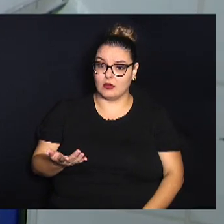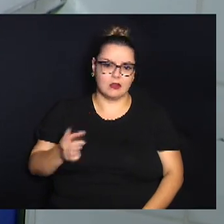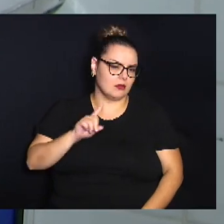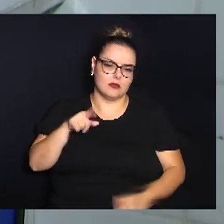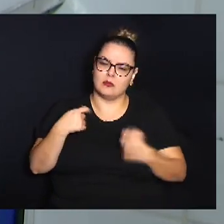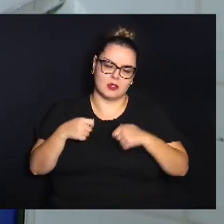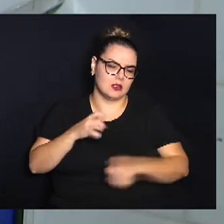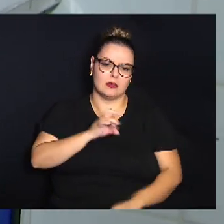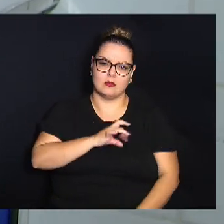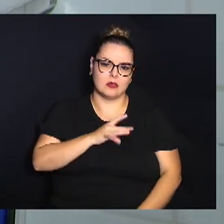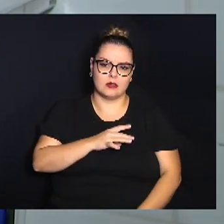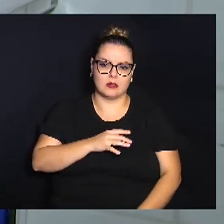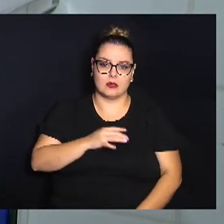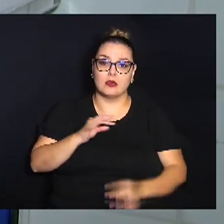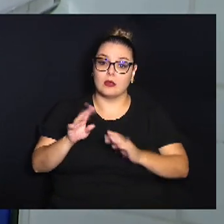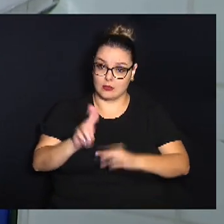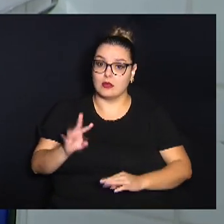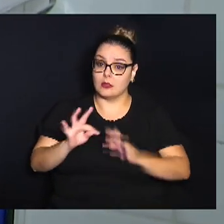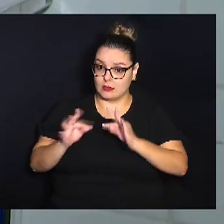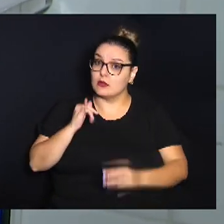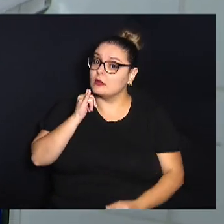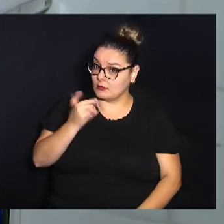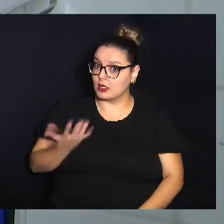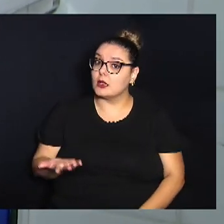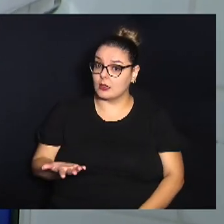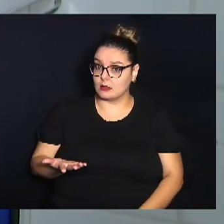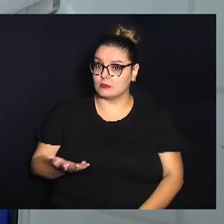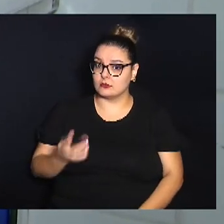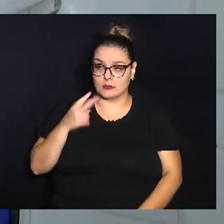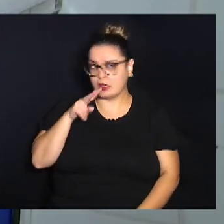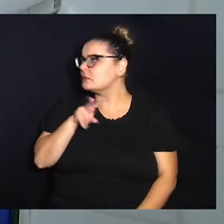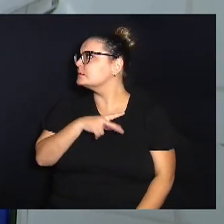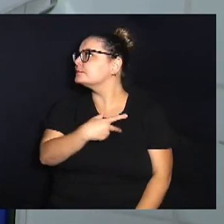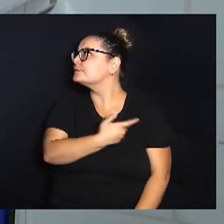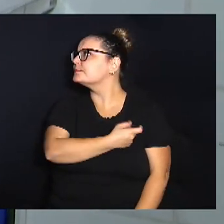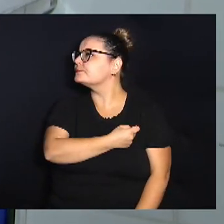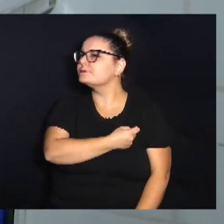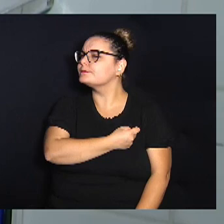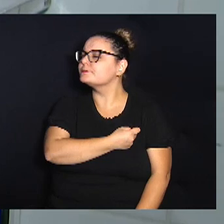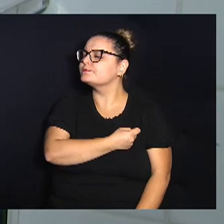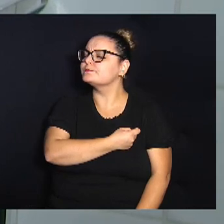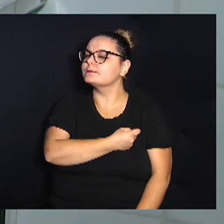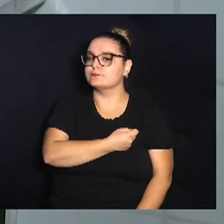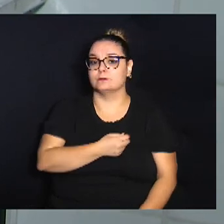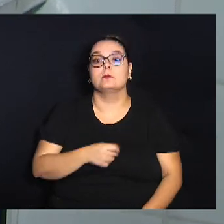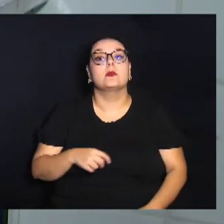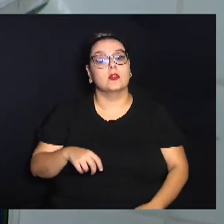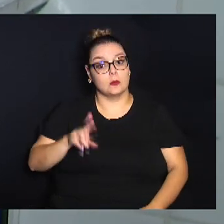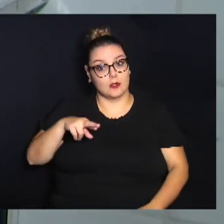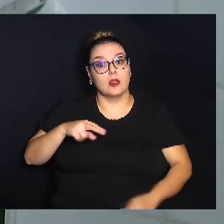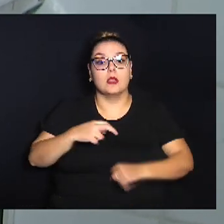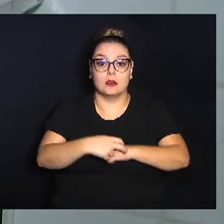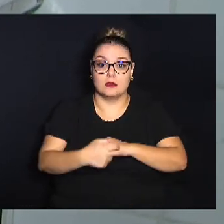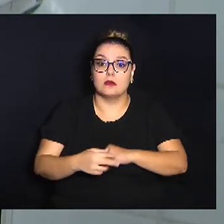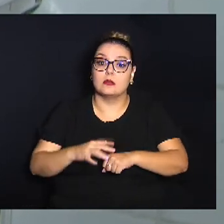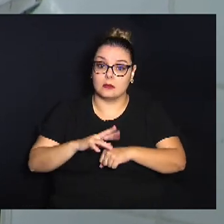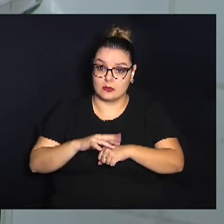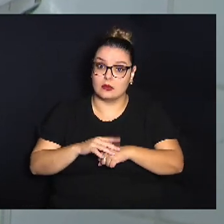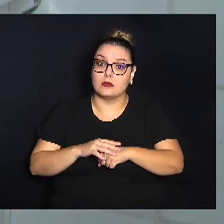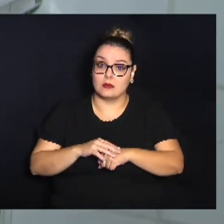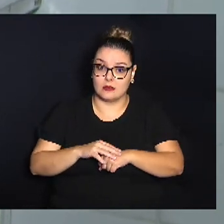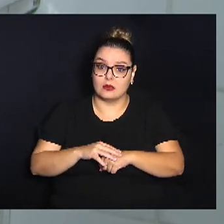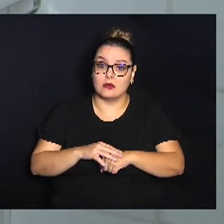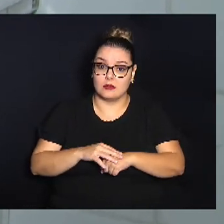precisa, é só usar essa técnica que eu falei. Eu tomo vacina por causa da dengue, né? Doença que fica